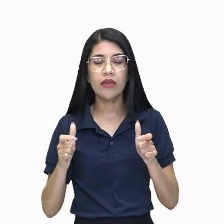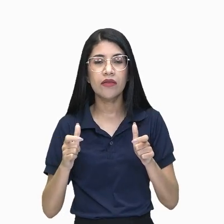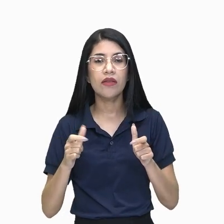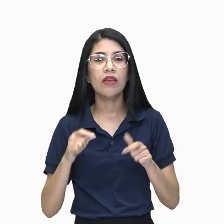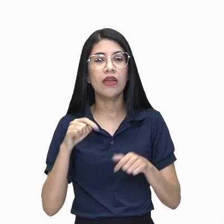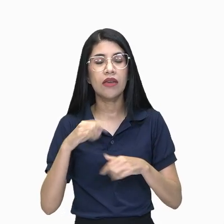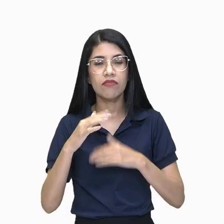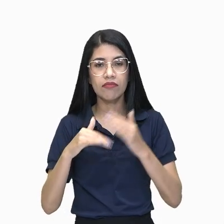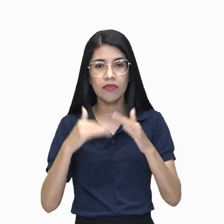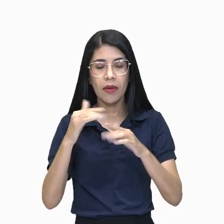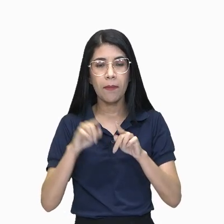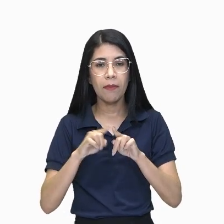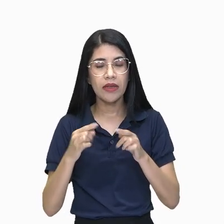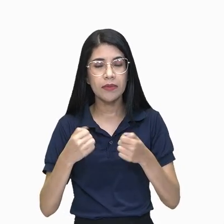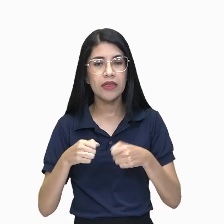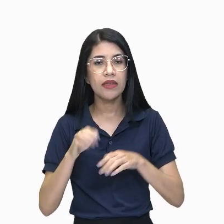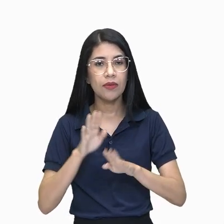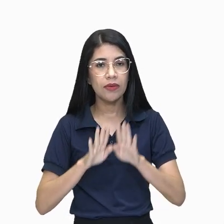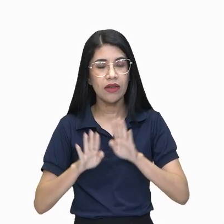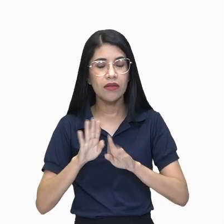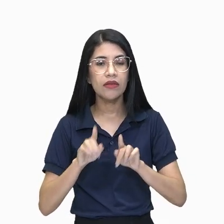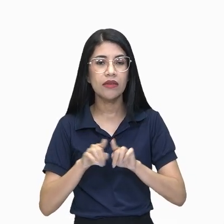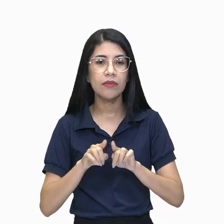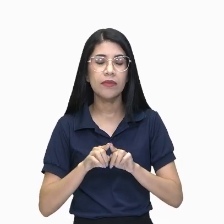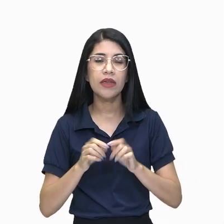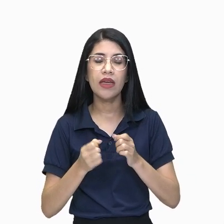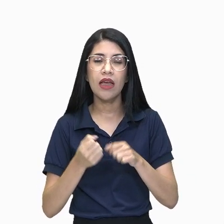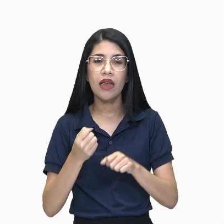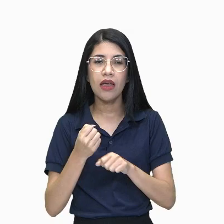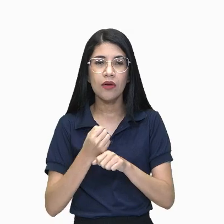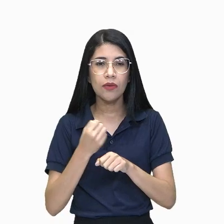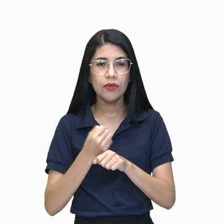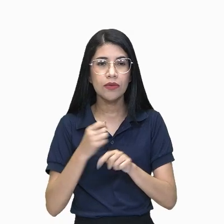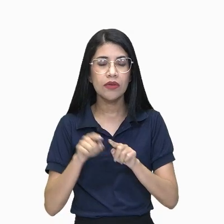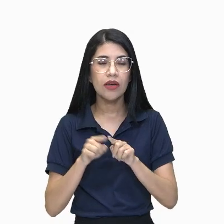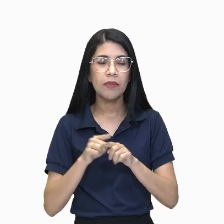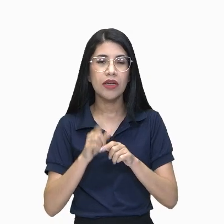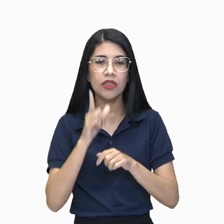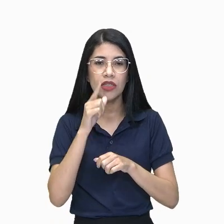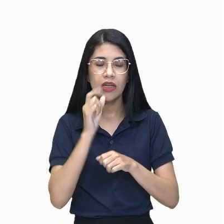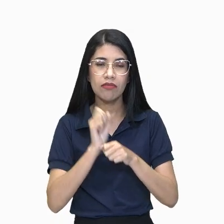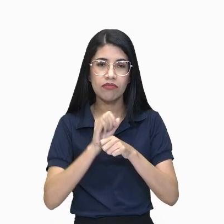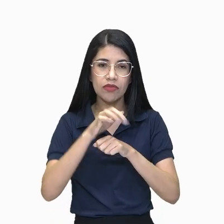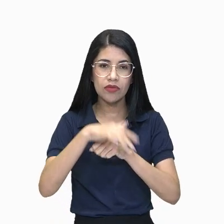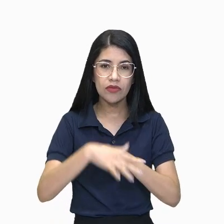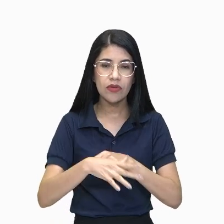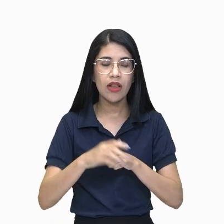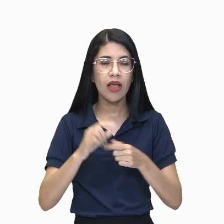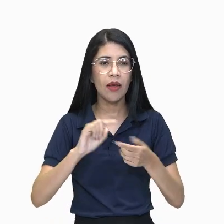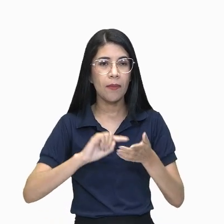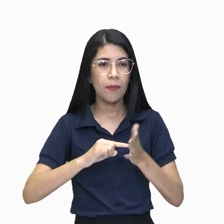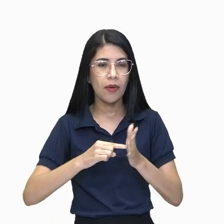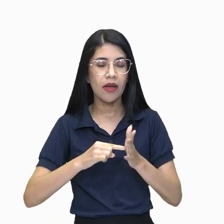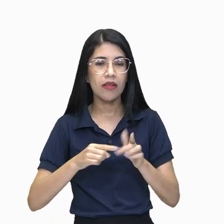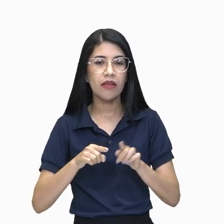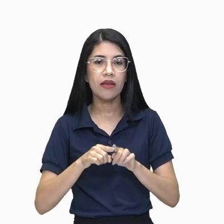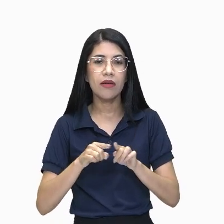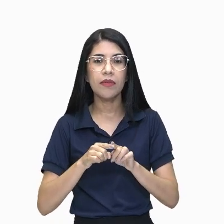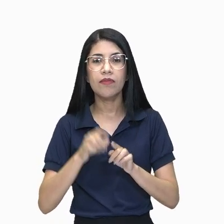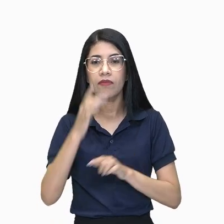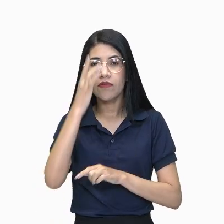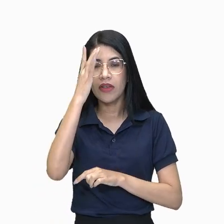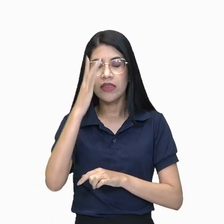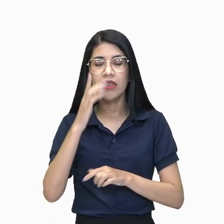tem que ser avaliado, tá? A construção de hidrelétricas e rodovias fragmenta a floresta, facilita o acesso a áreas antes remotas